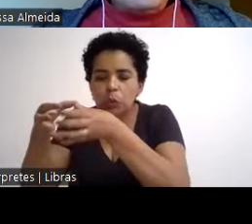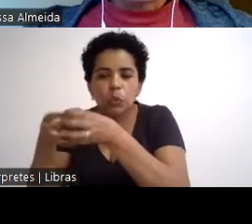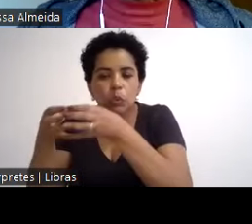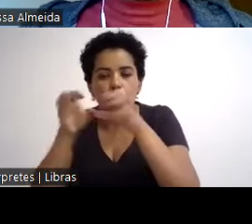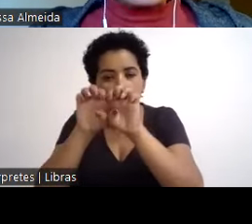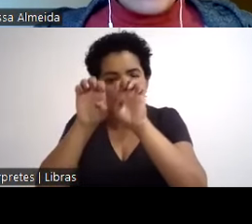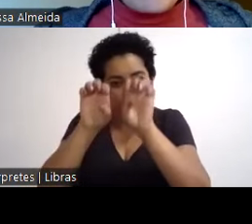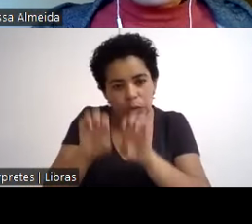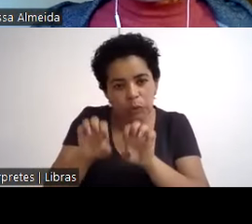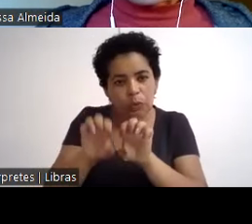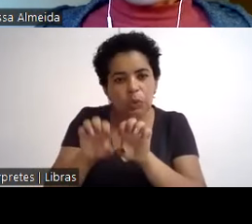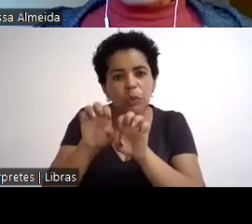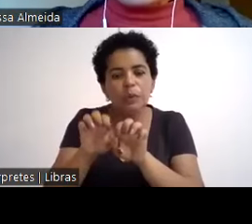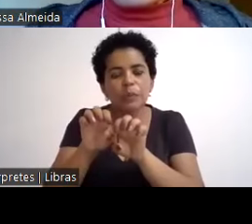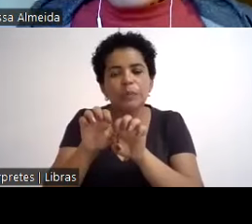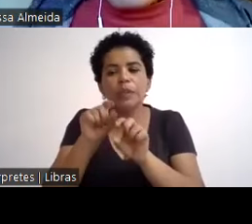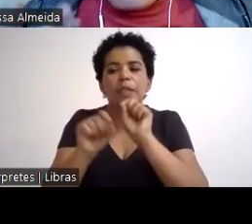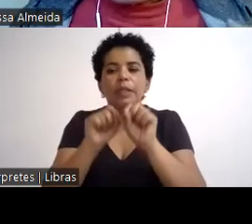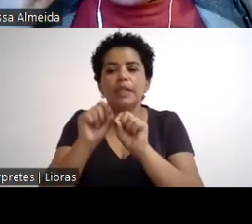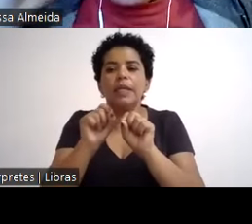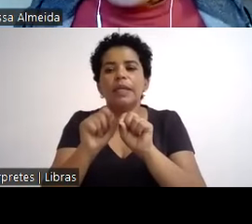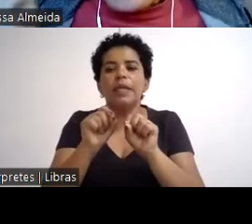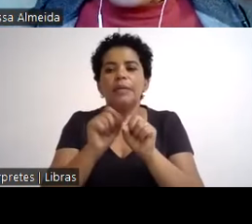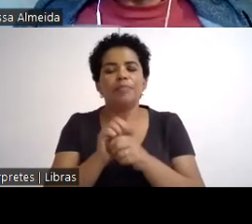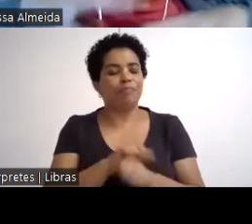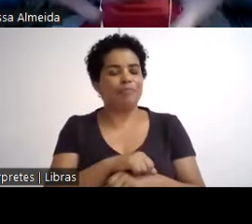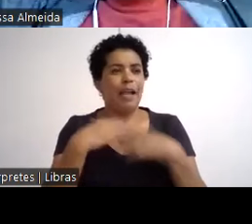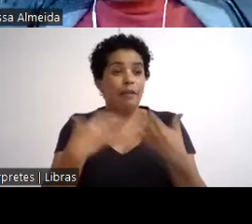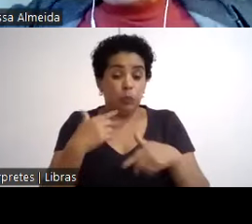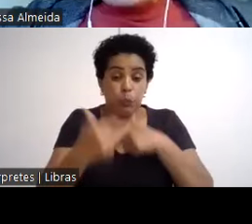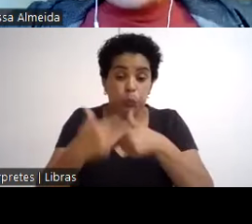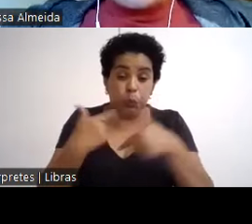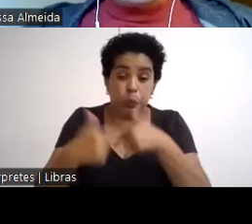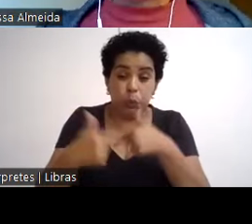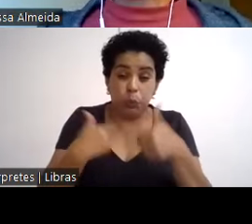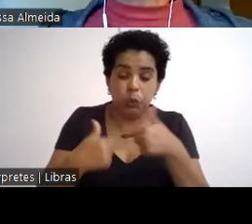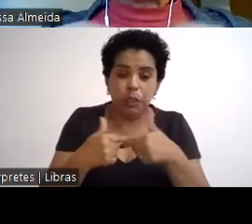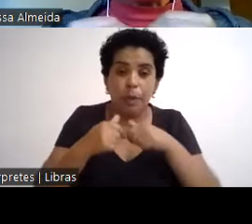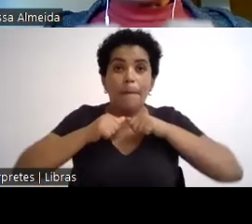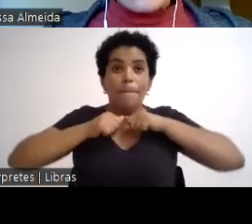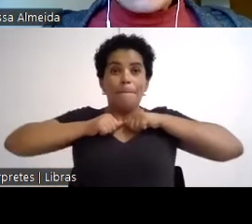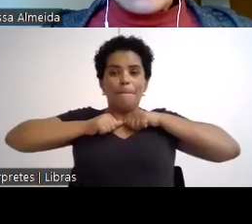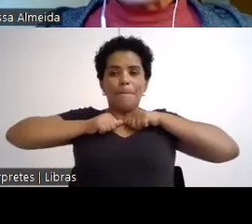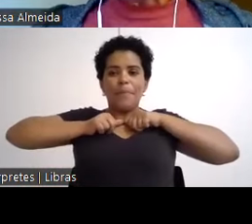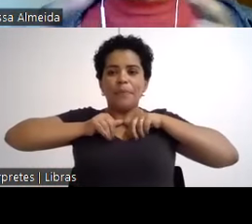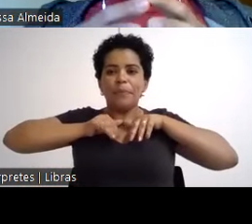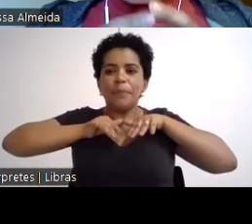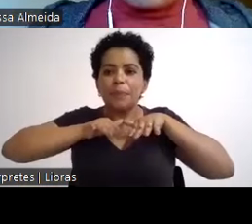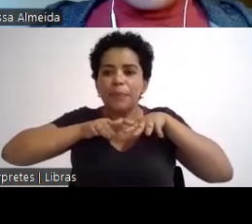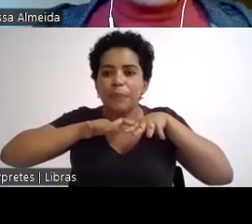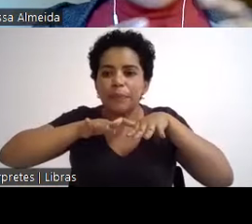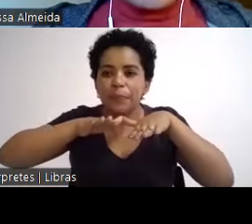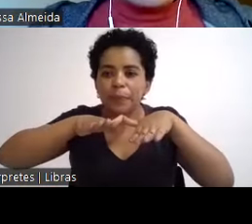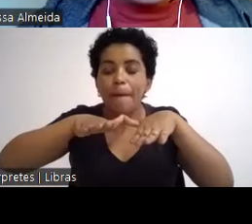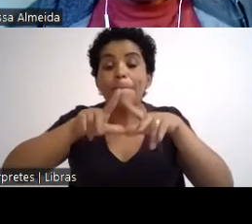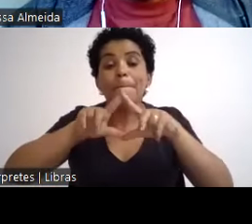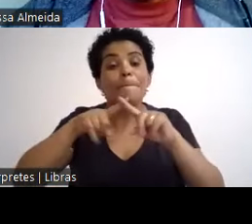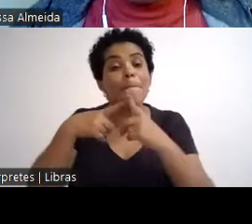estrutura que estava servindo para expandir. E aí encontramos,